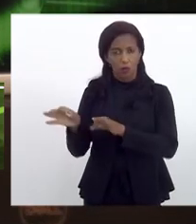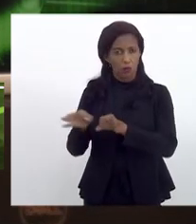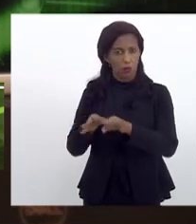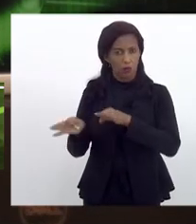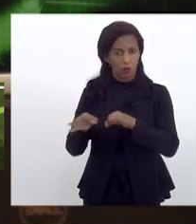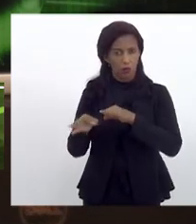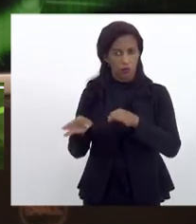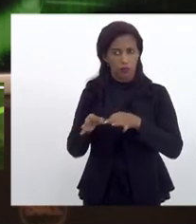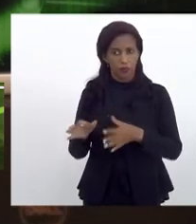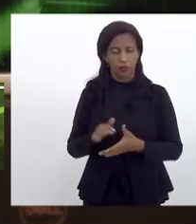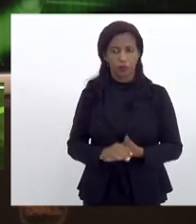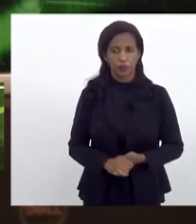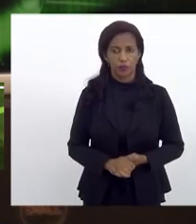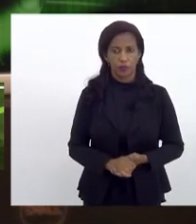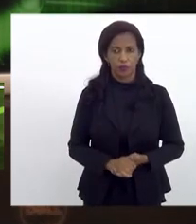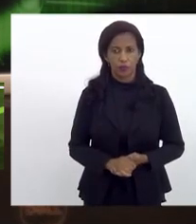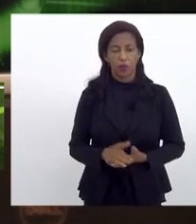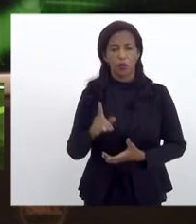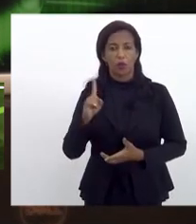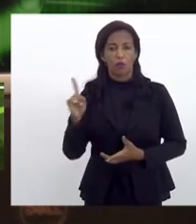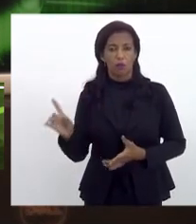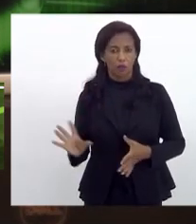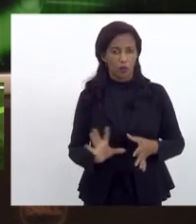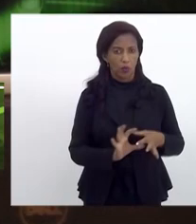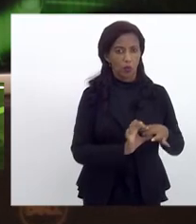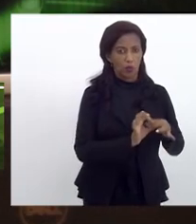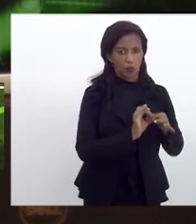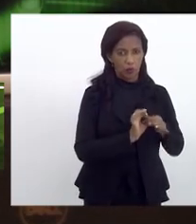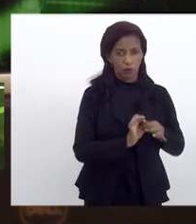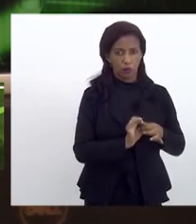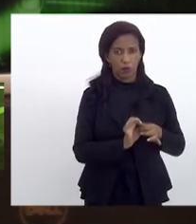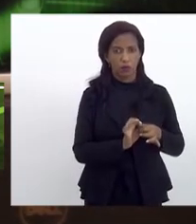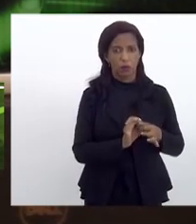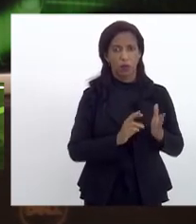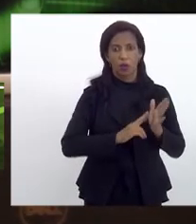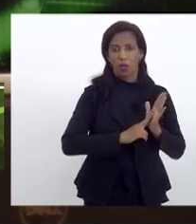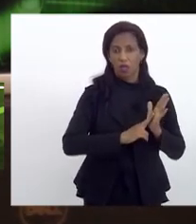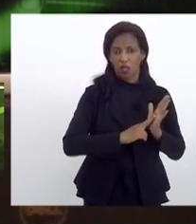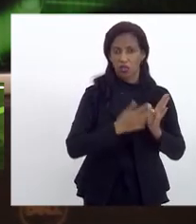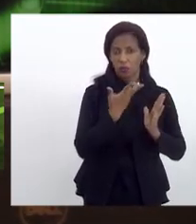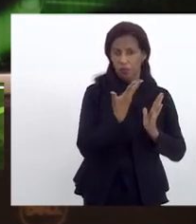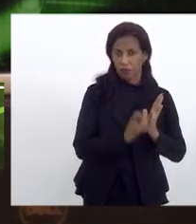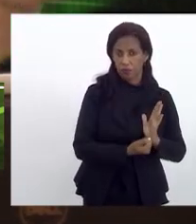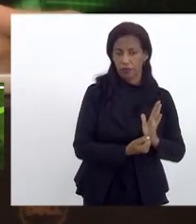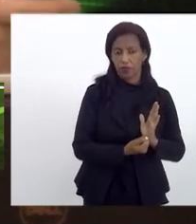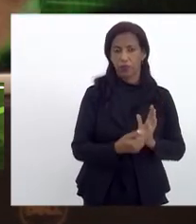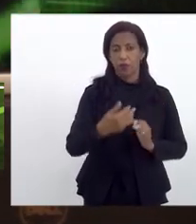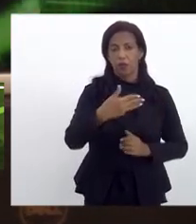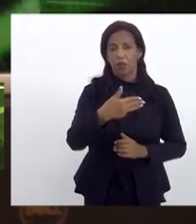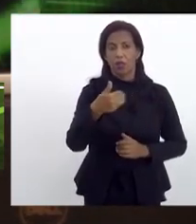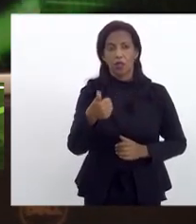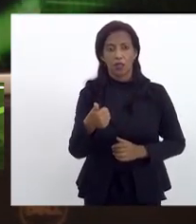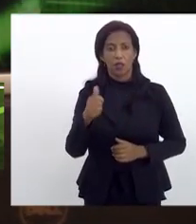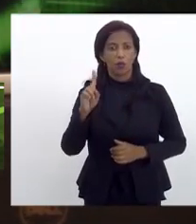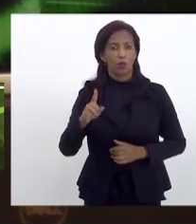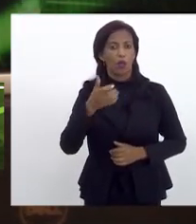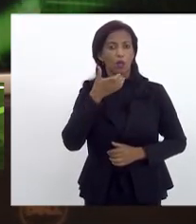Uma vez Aderindo Aderindo O regime Uma vez 31 de dezembro